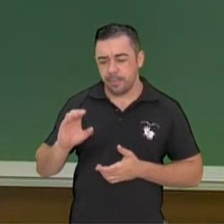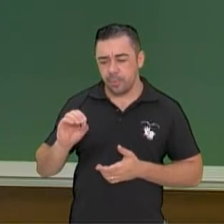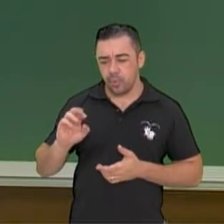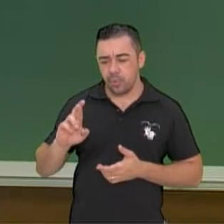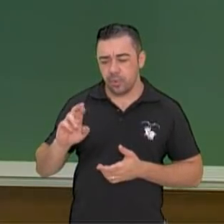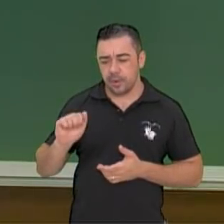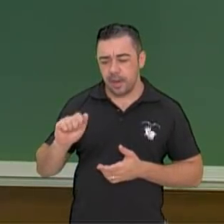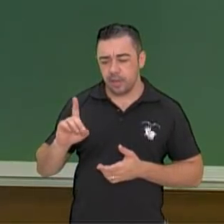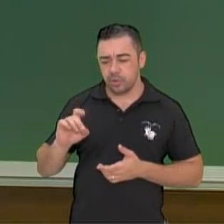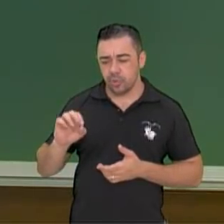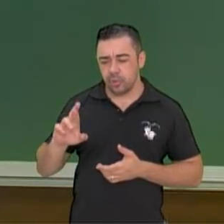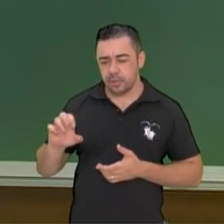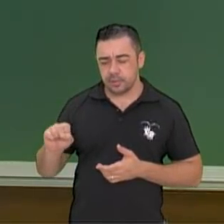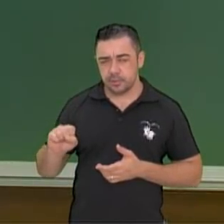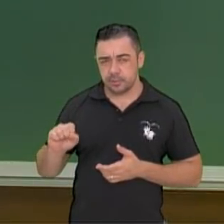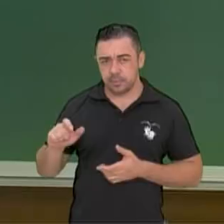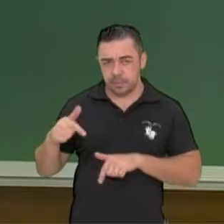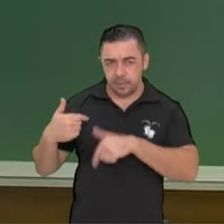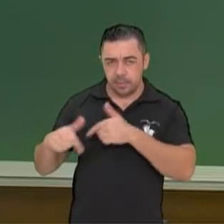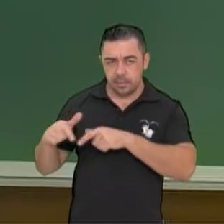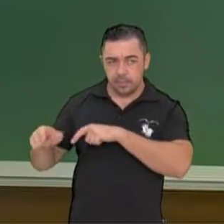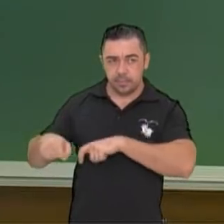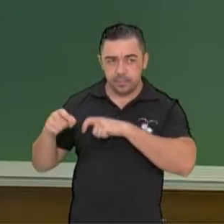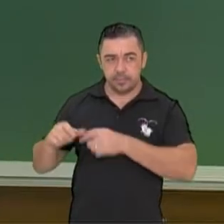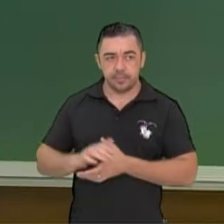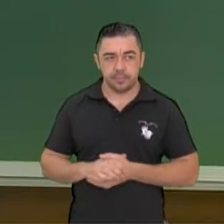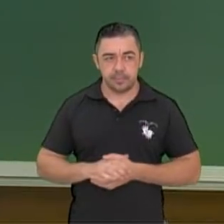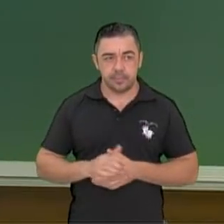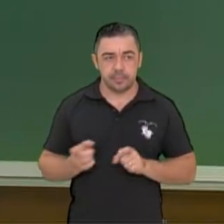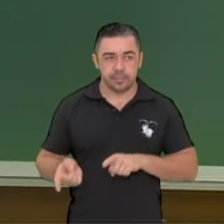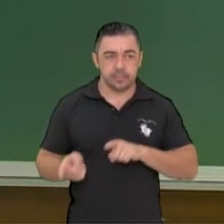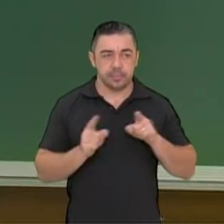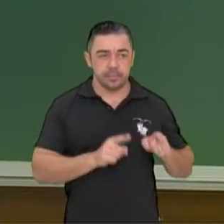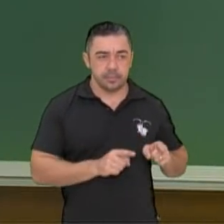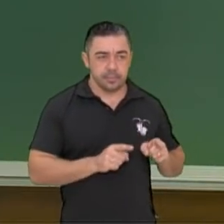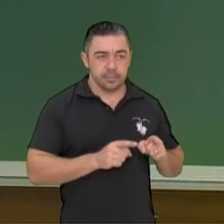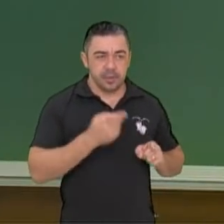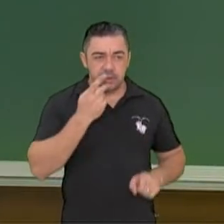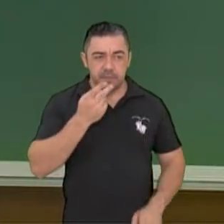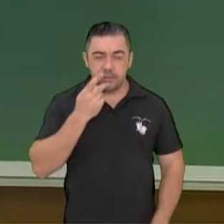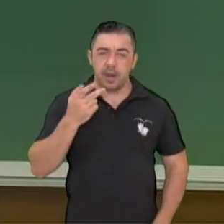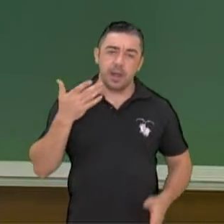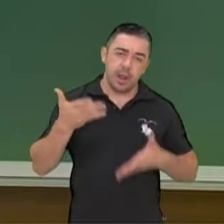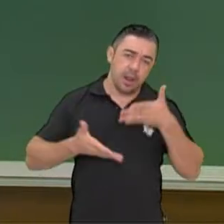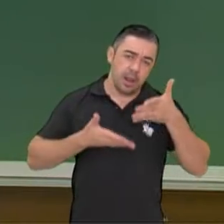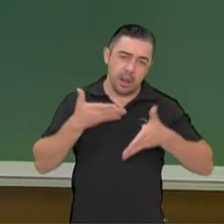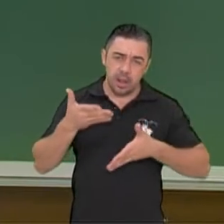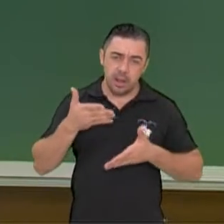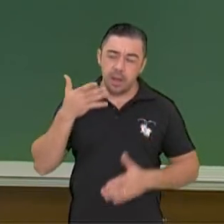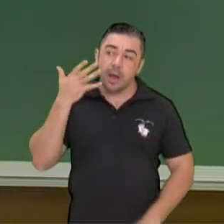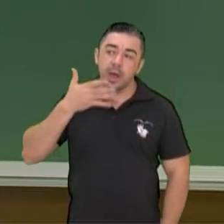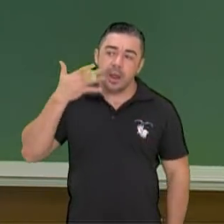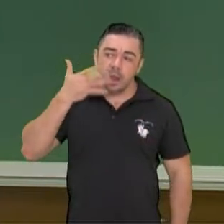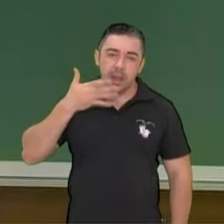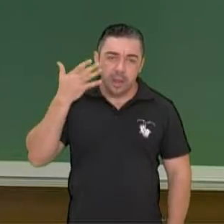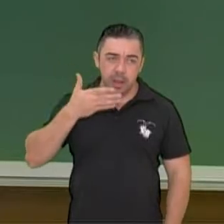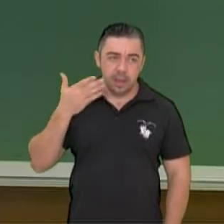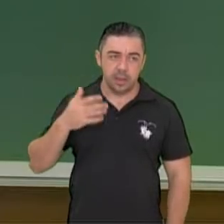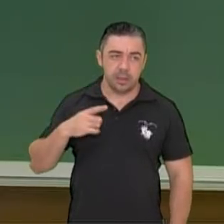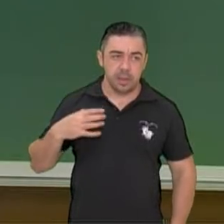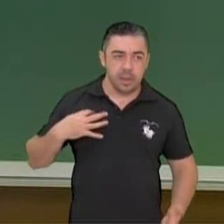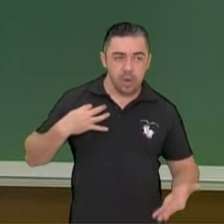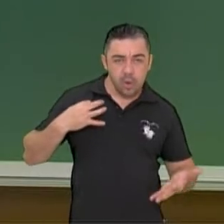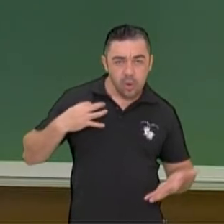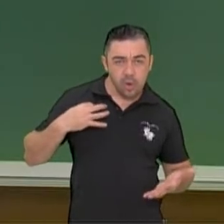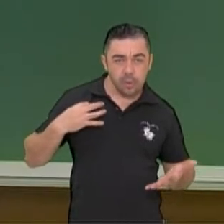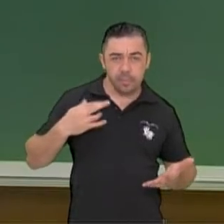Laborar. É. E os outros que oravam? Os oratores. Não lembra uma espécie de uma toga, uma roupa